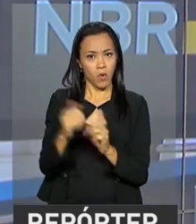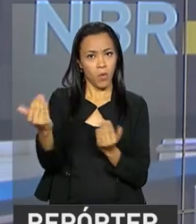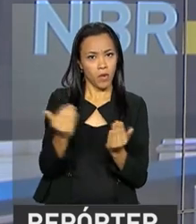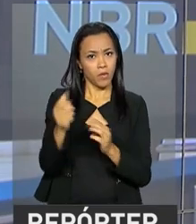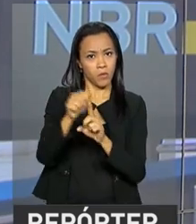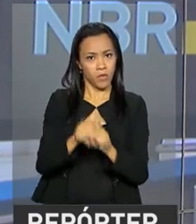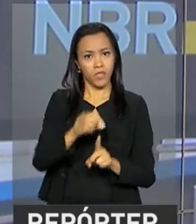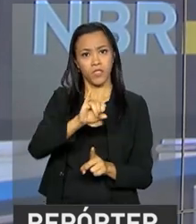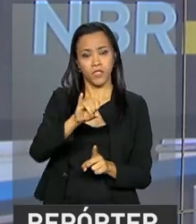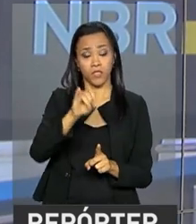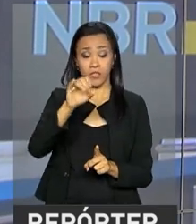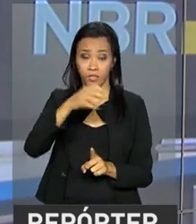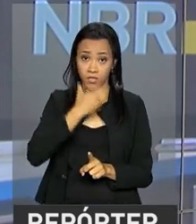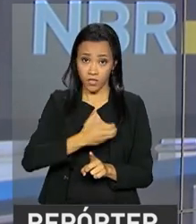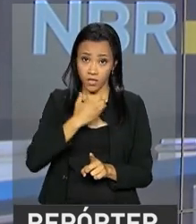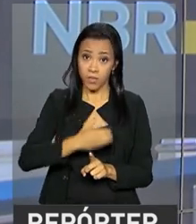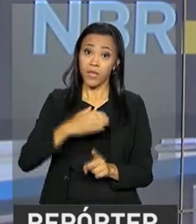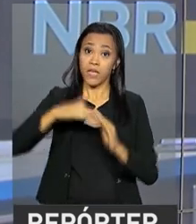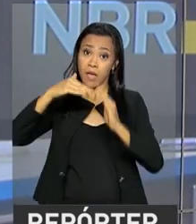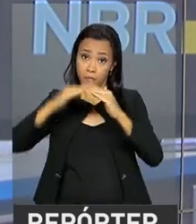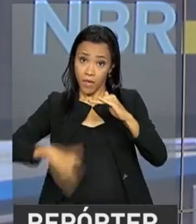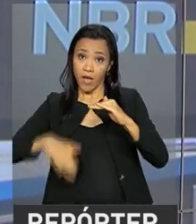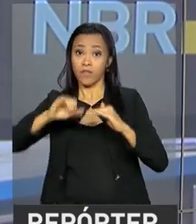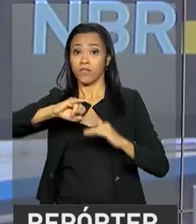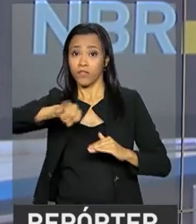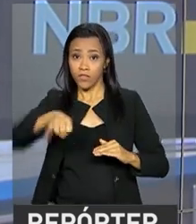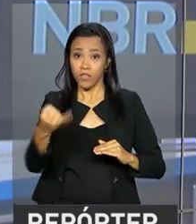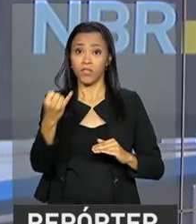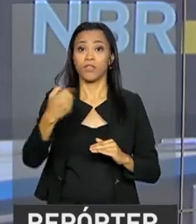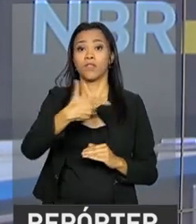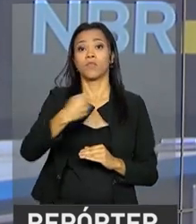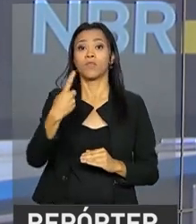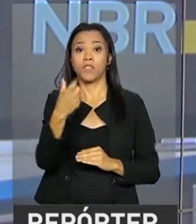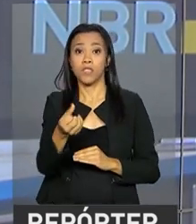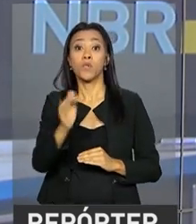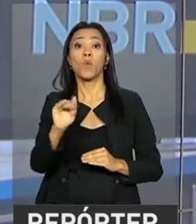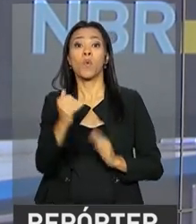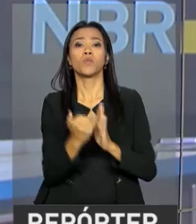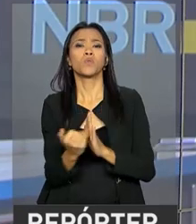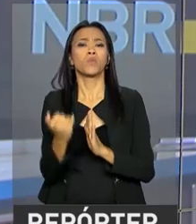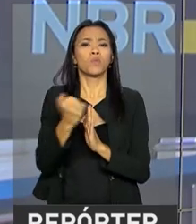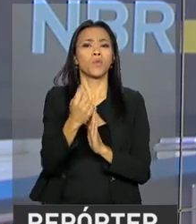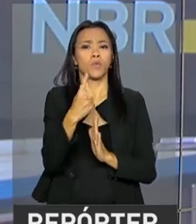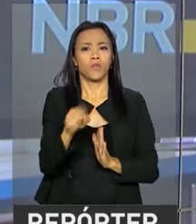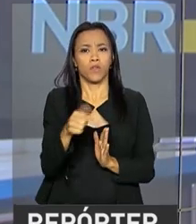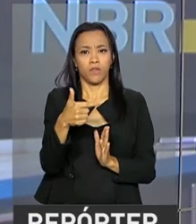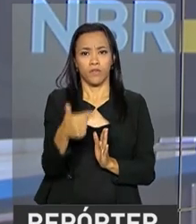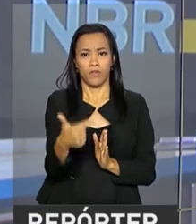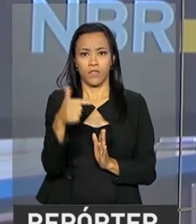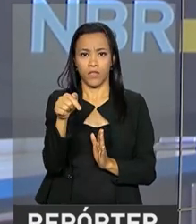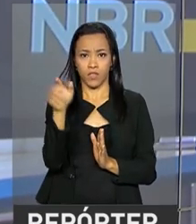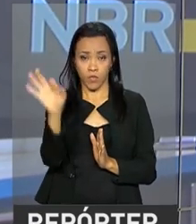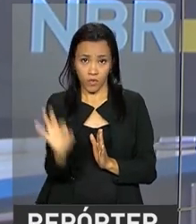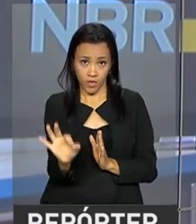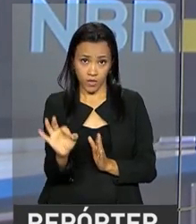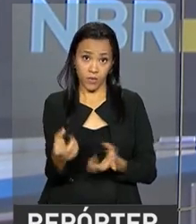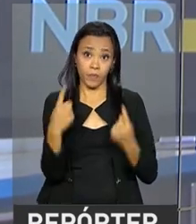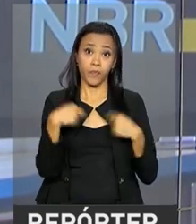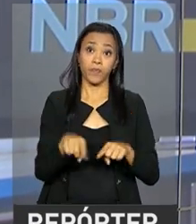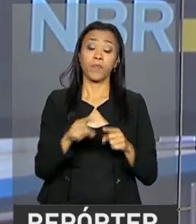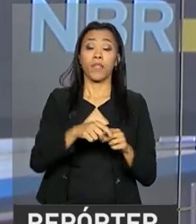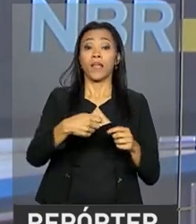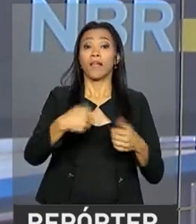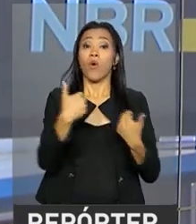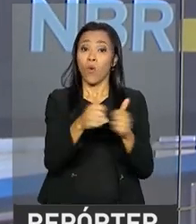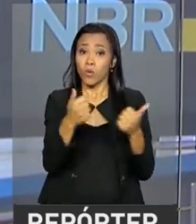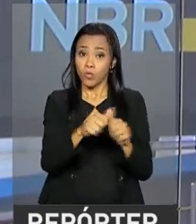abaixo de Janeiro de 2016 quando subiu 1,27 por. as tarifas de ônibus